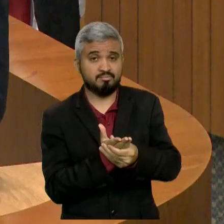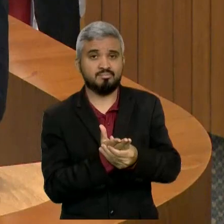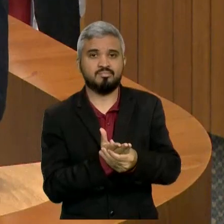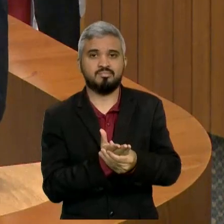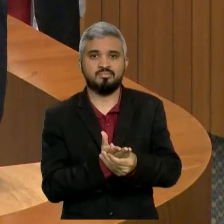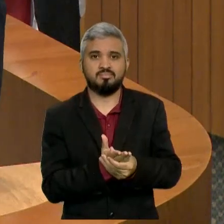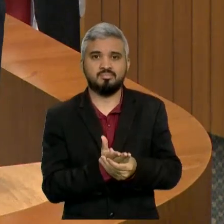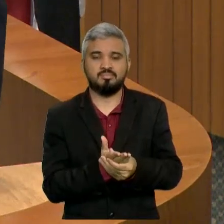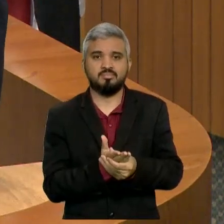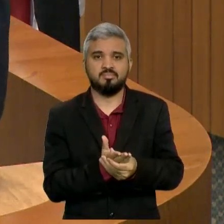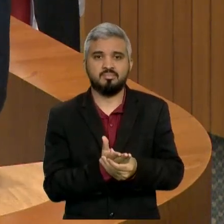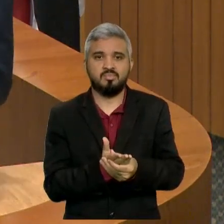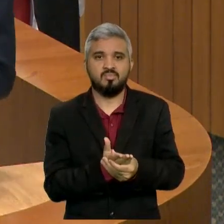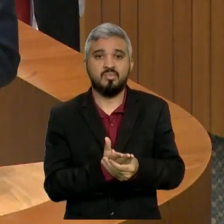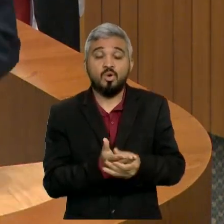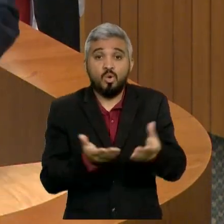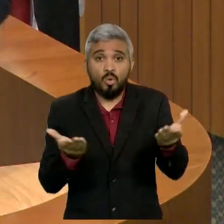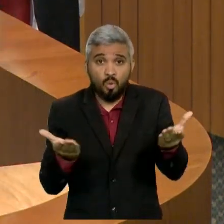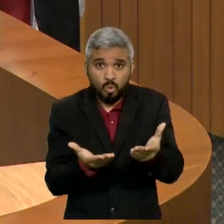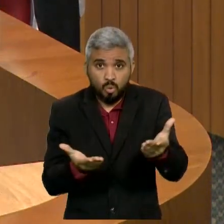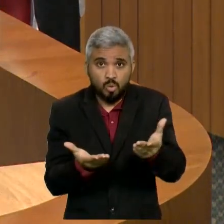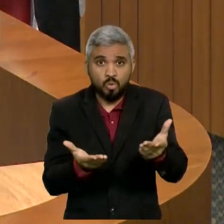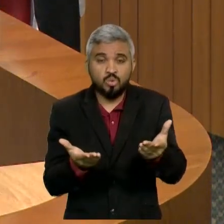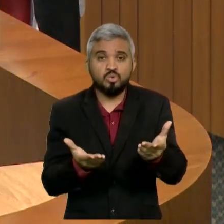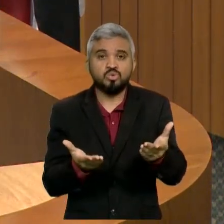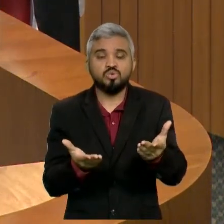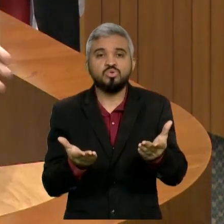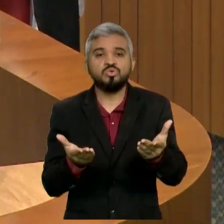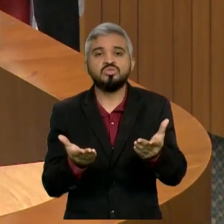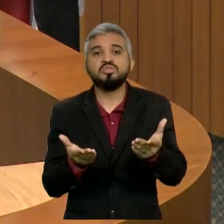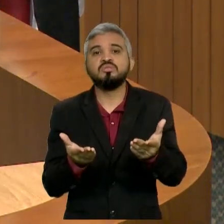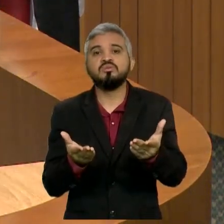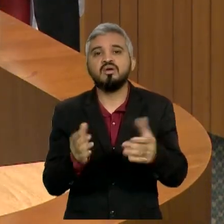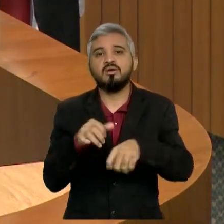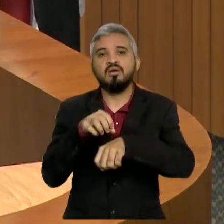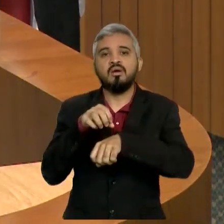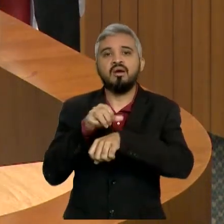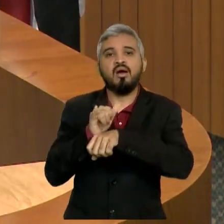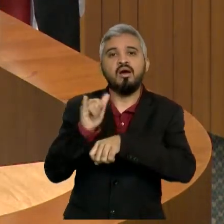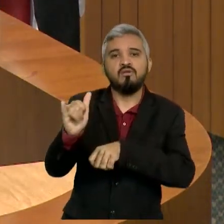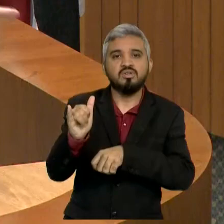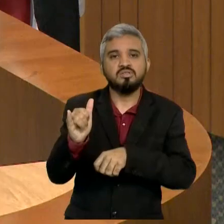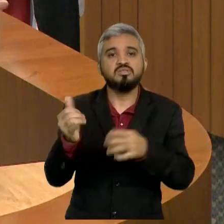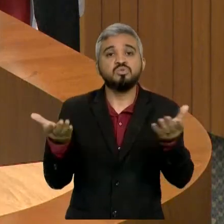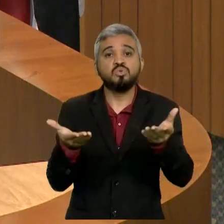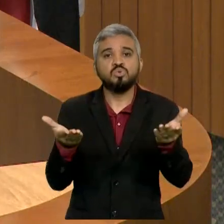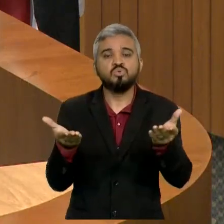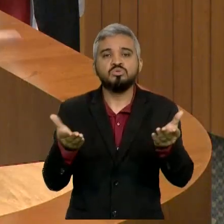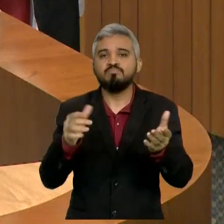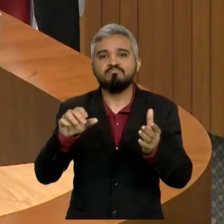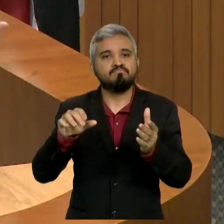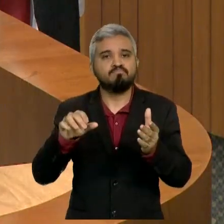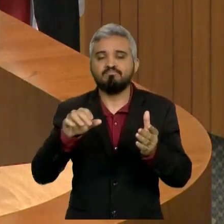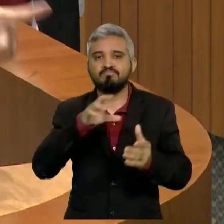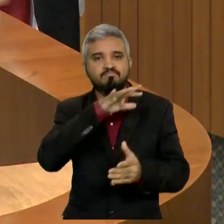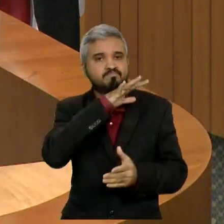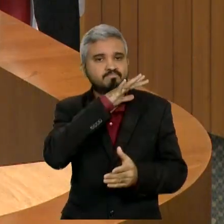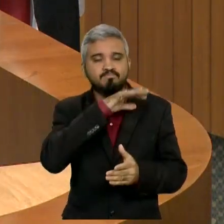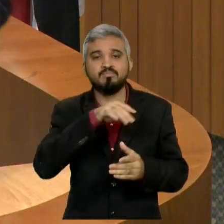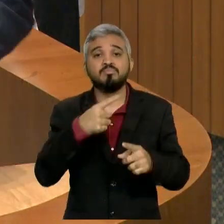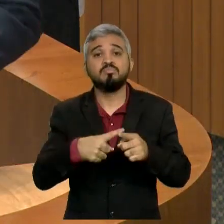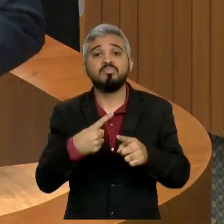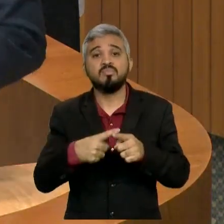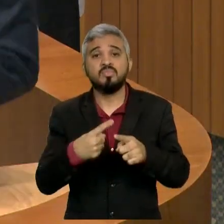obviamente, ele hoje teve a notícia ruim pela manhã, deputado Osmar, que além de não terem aceito a